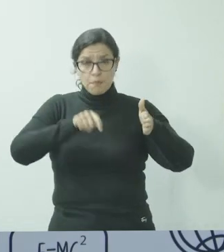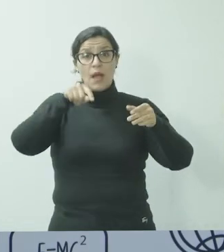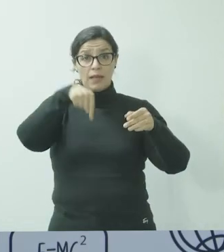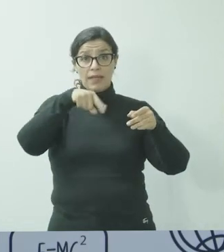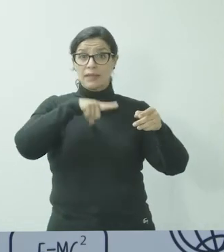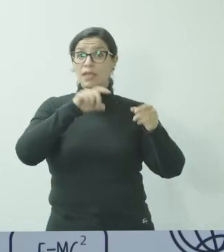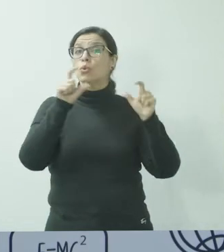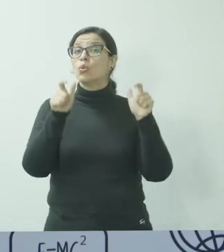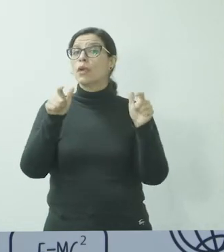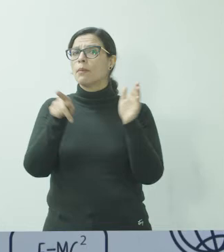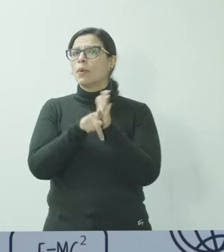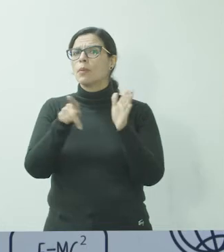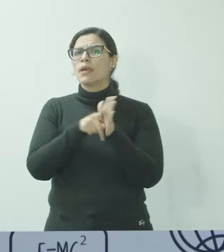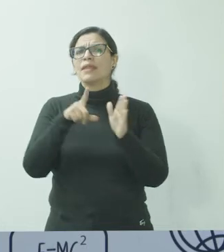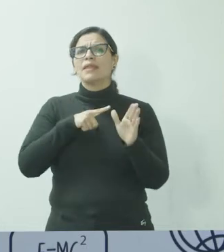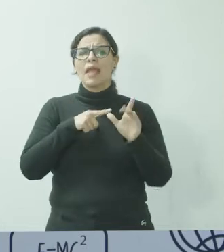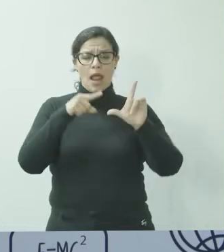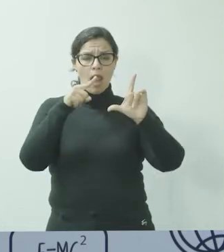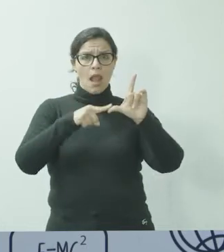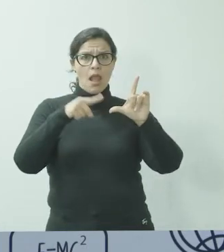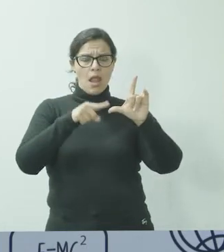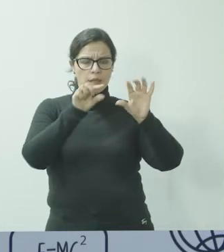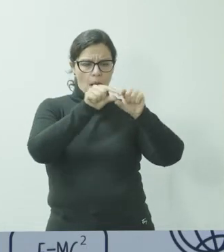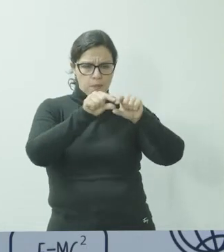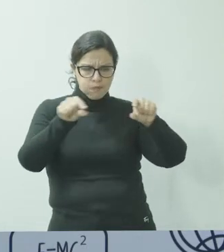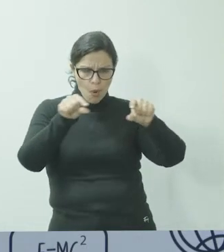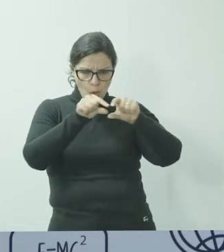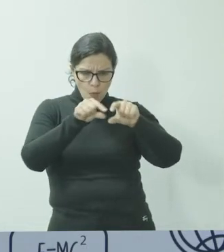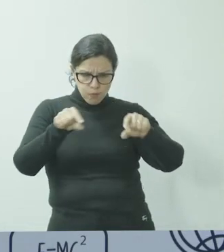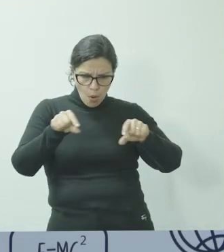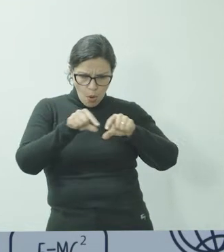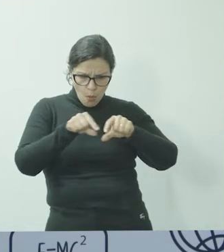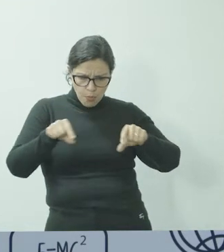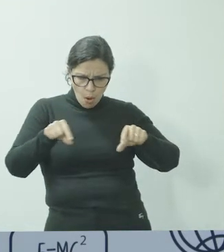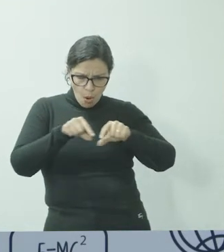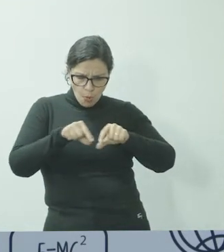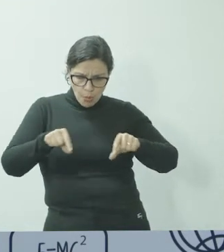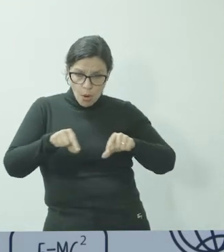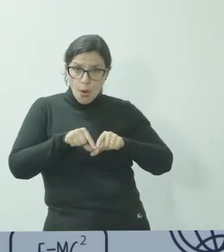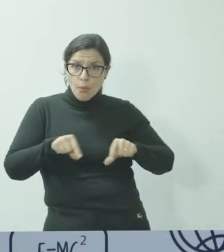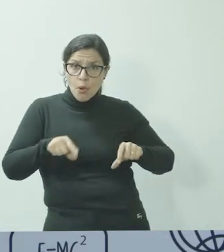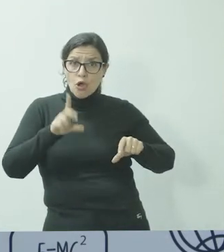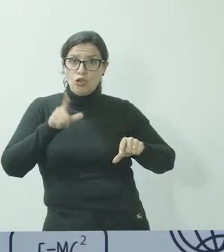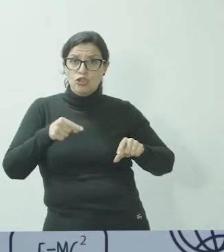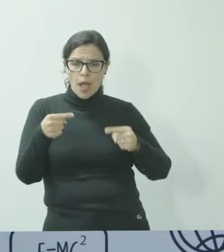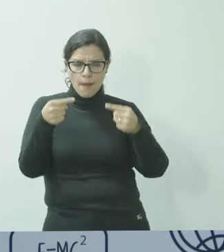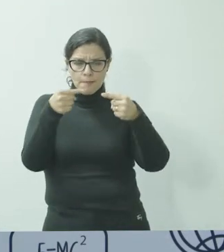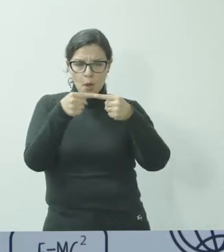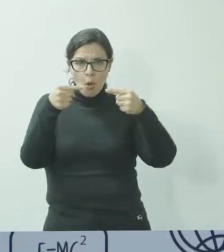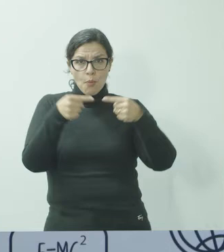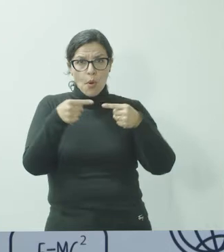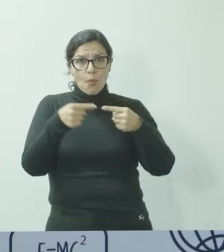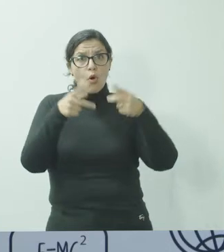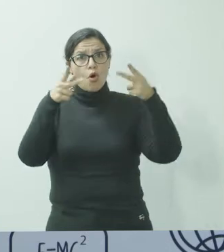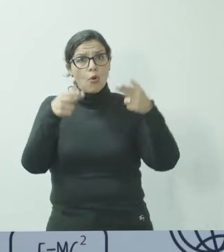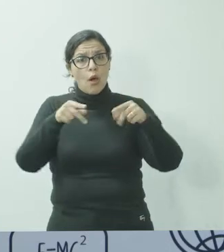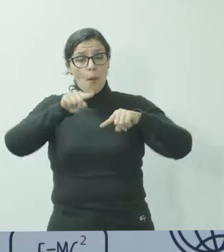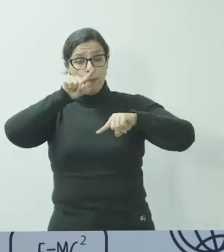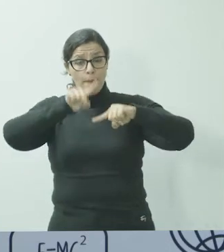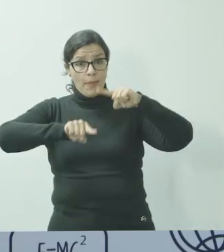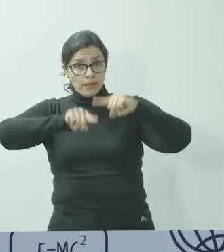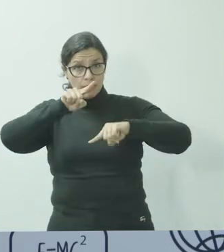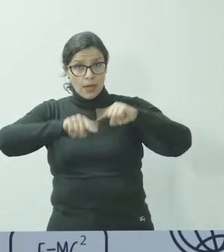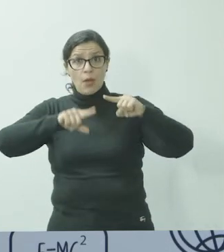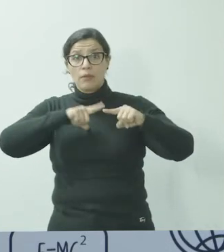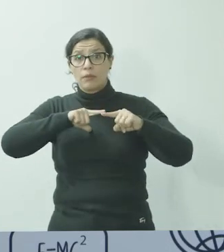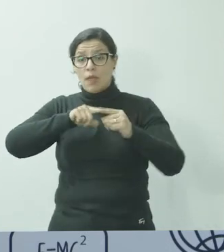forma havia um molde de letras eh que eram combinadas de acordo com o material que